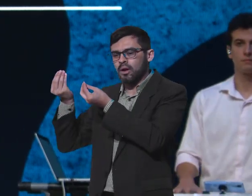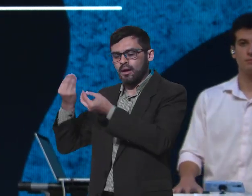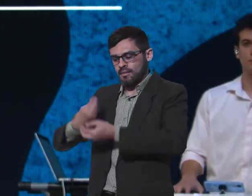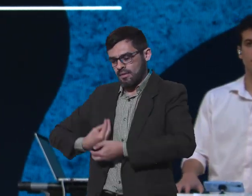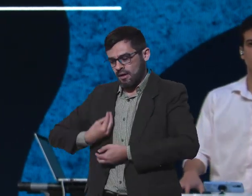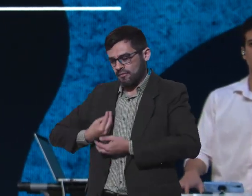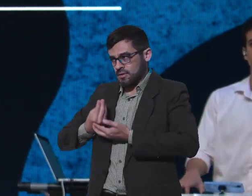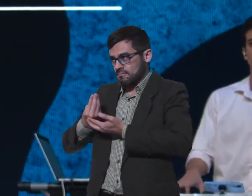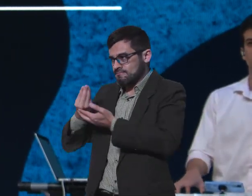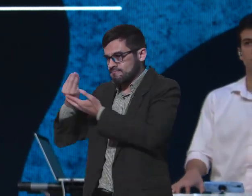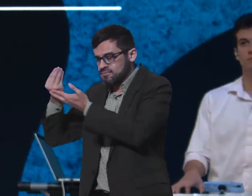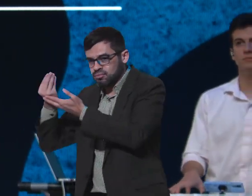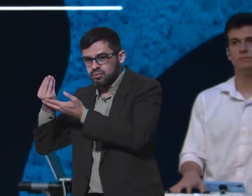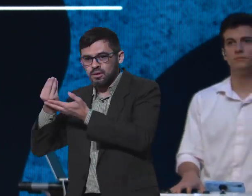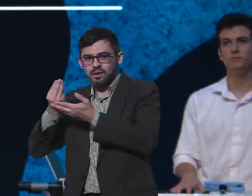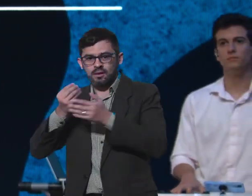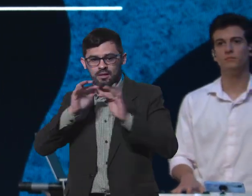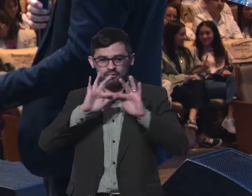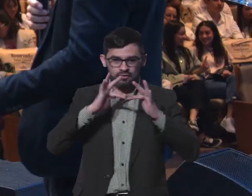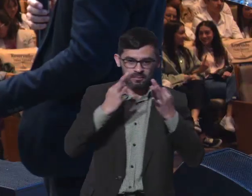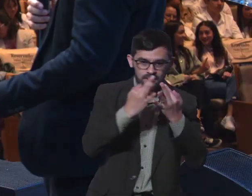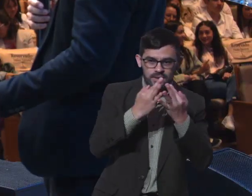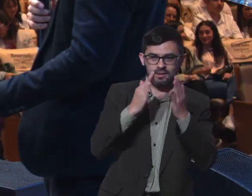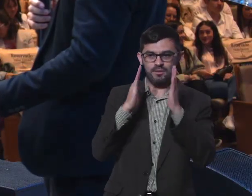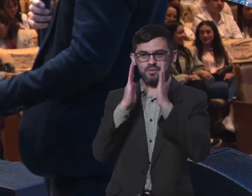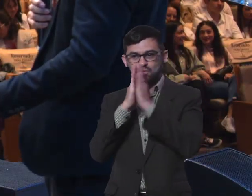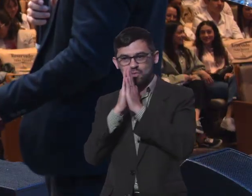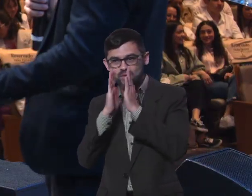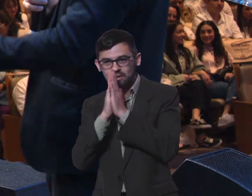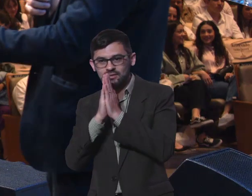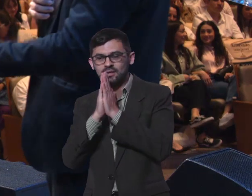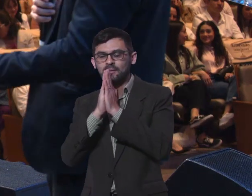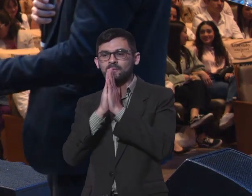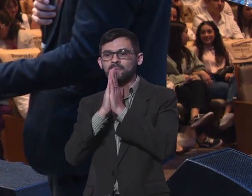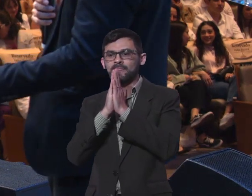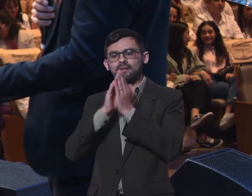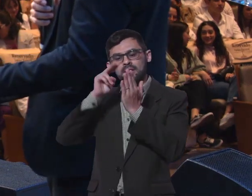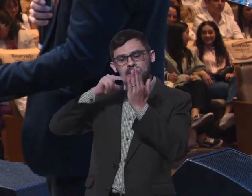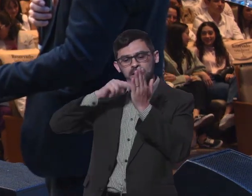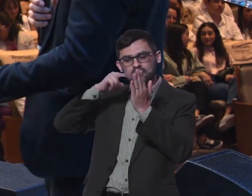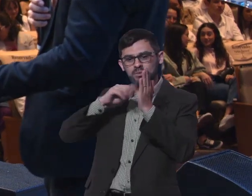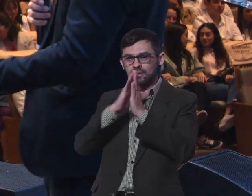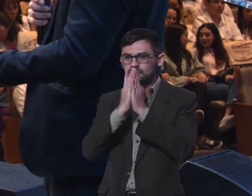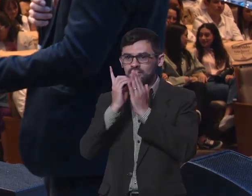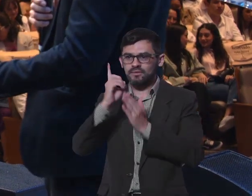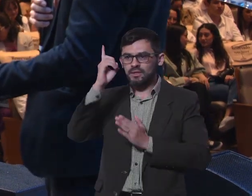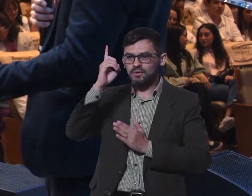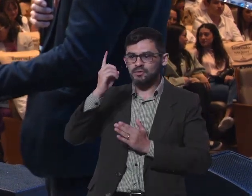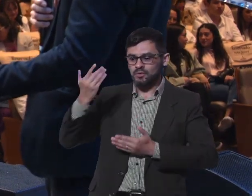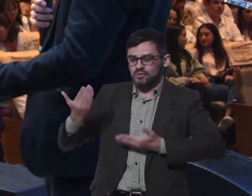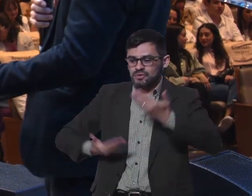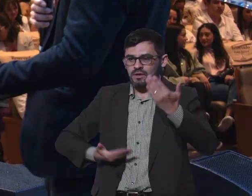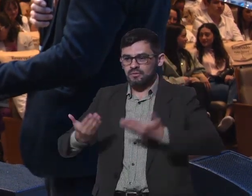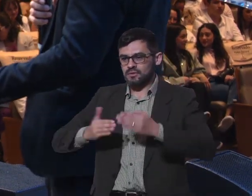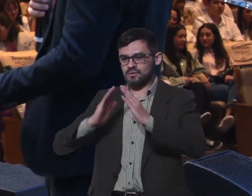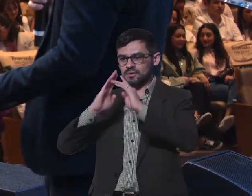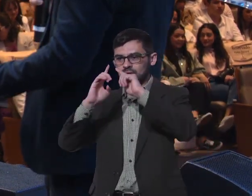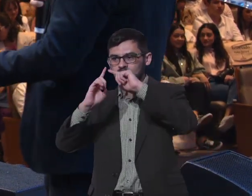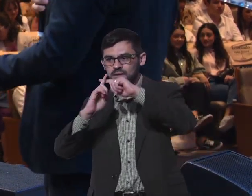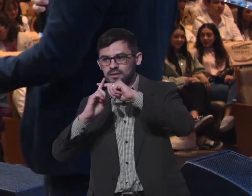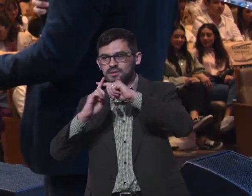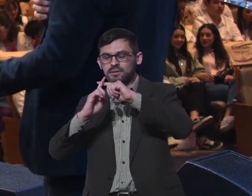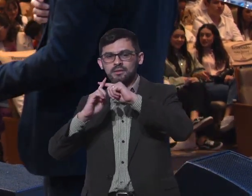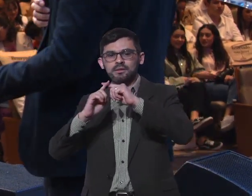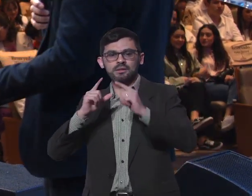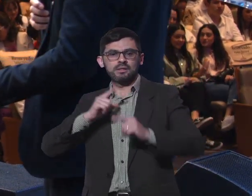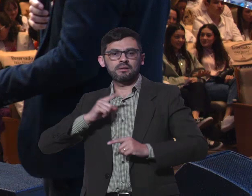além da família, além da oração, além da leitura bíblica, do serviço na igreja, de